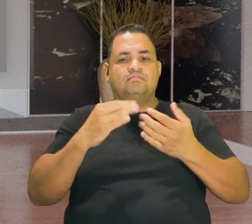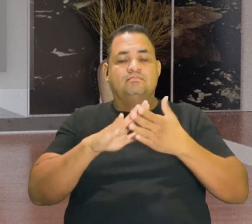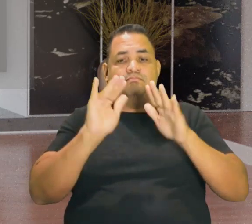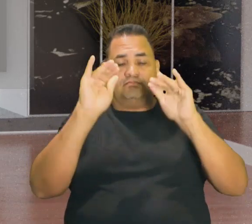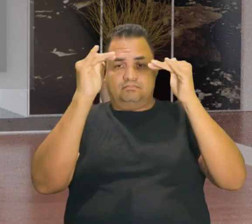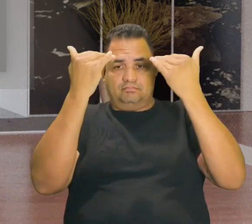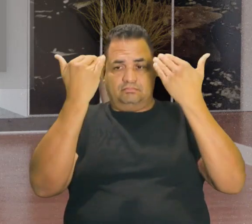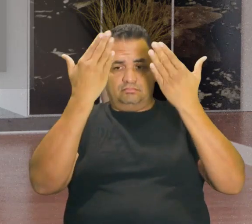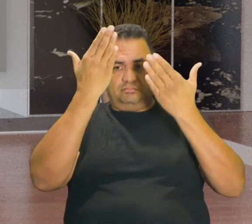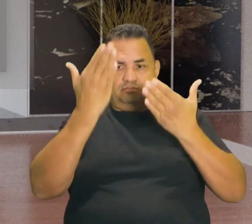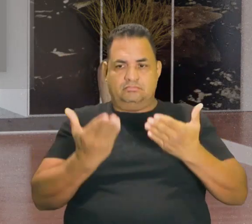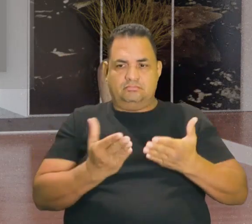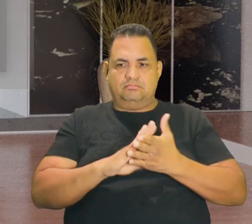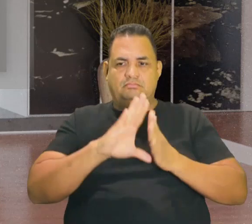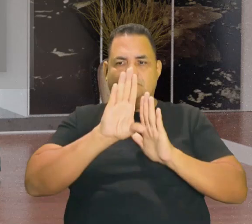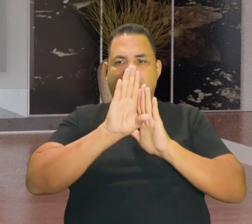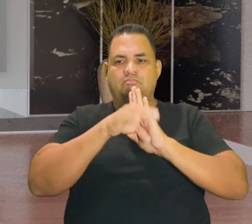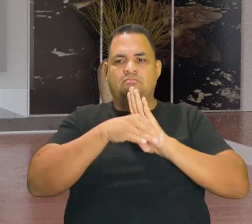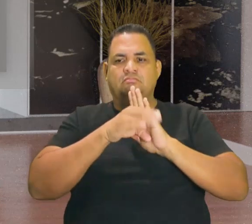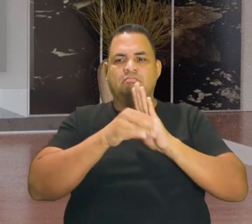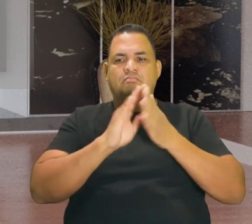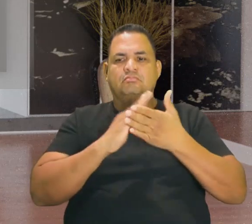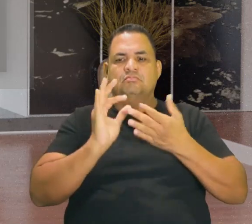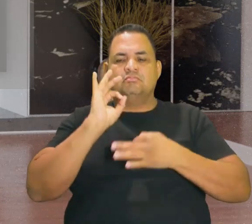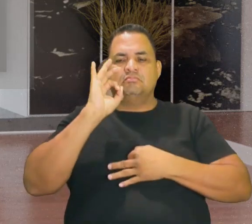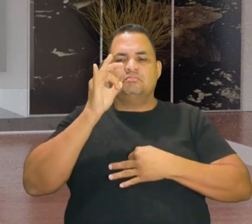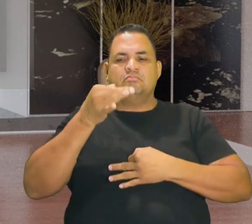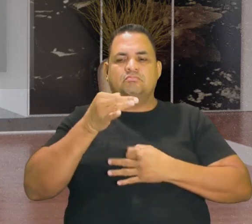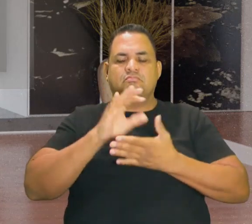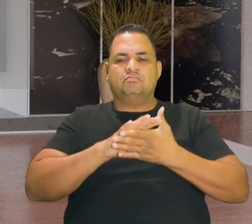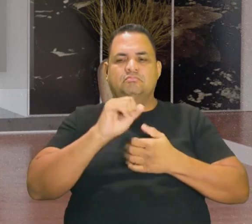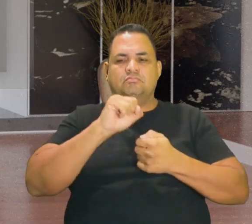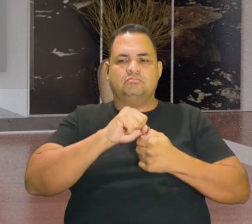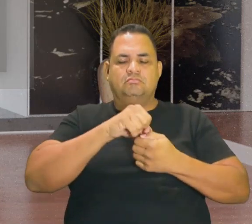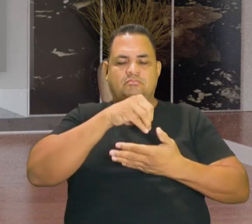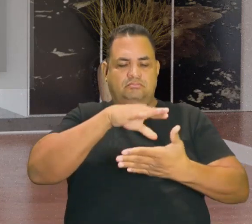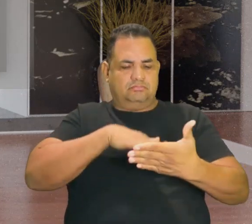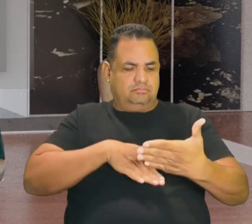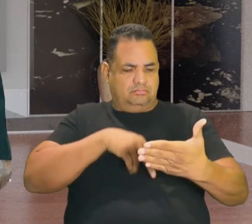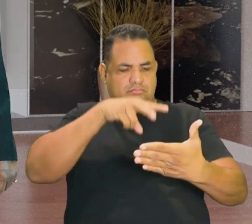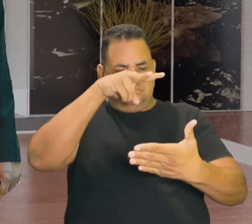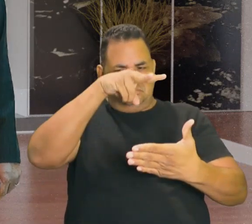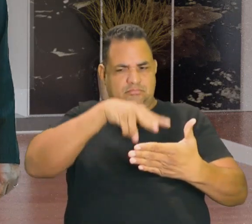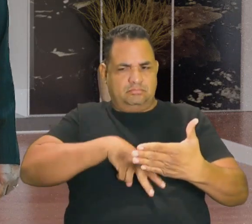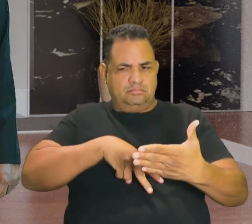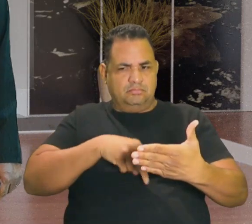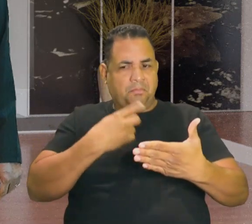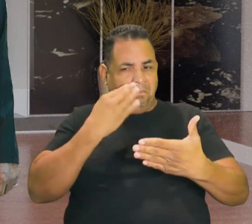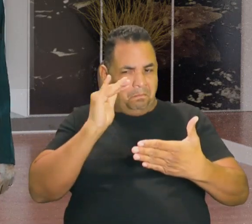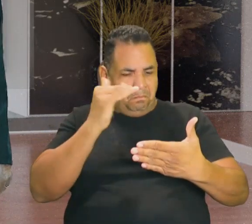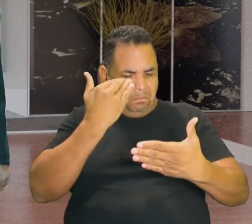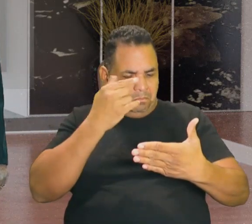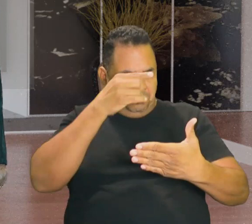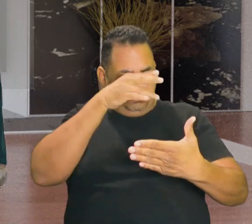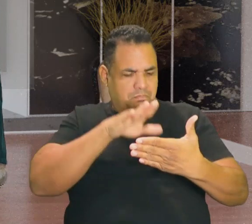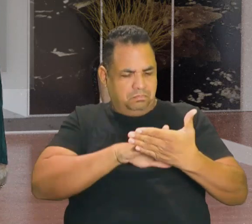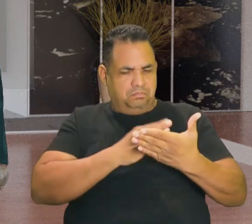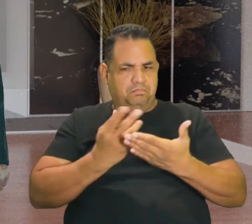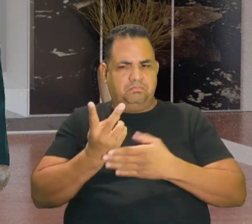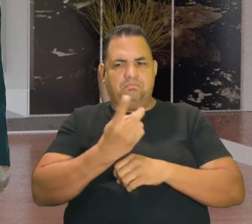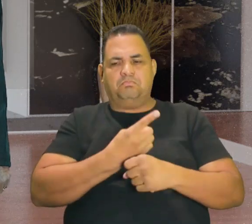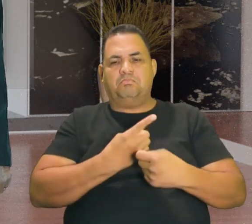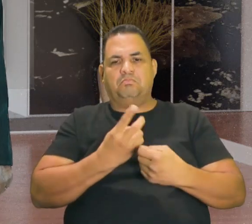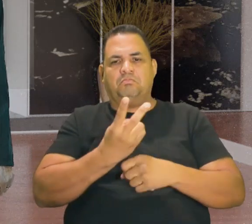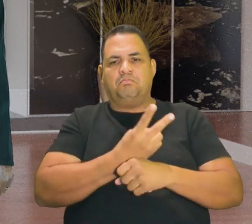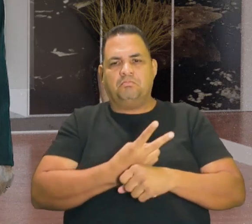precisa Estar atento aos conceitos para acertar uma questão precisa ler com atenção buscar Relembrar